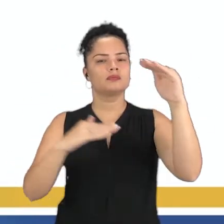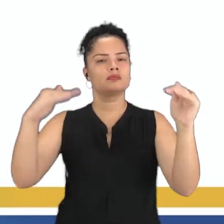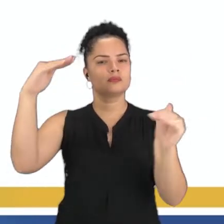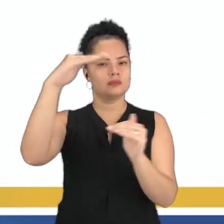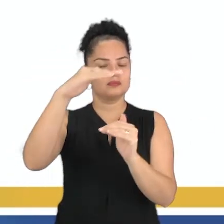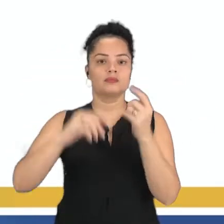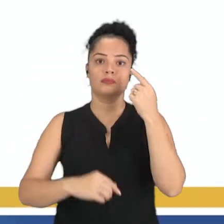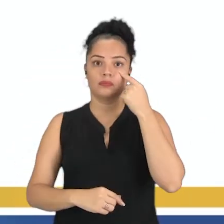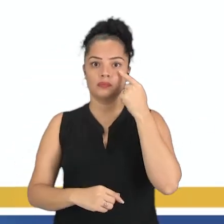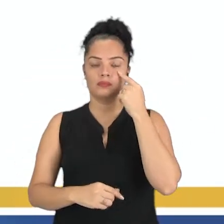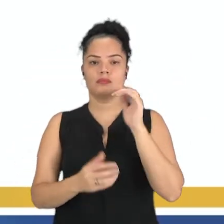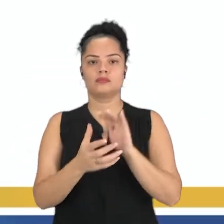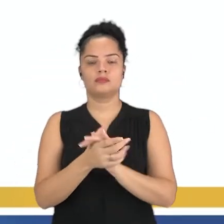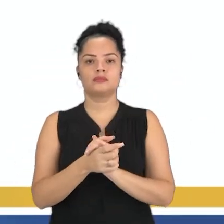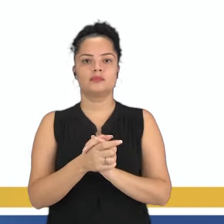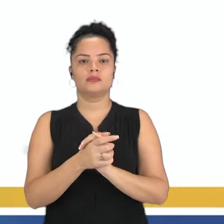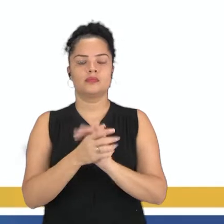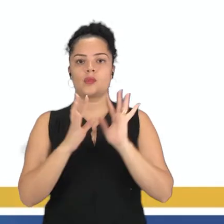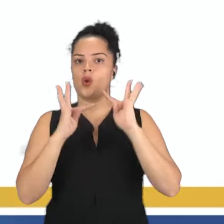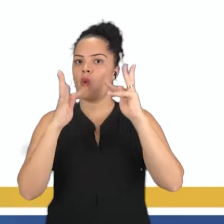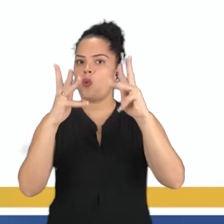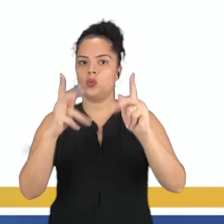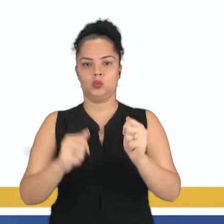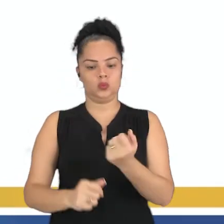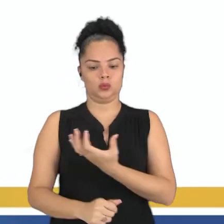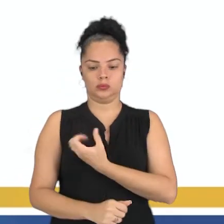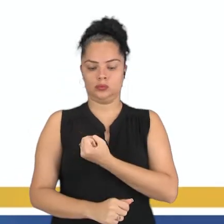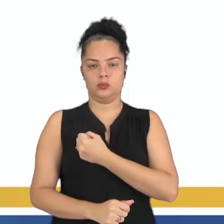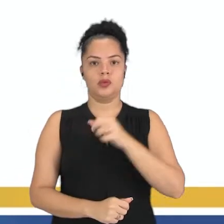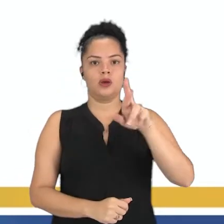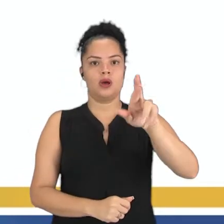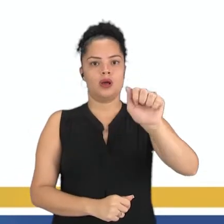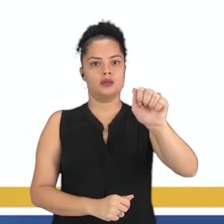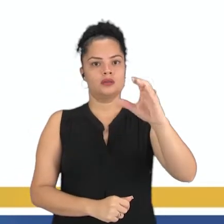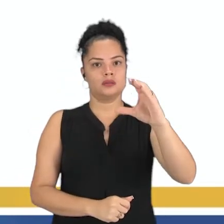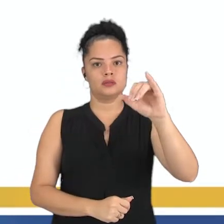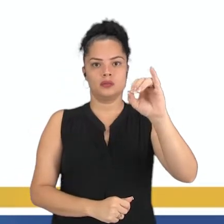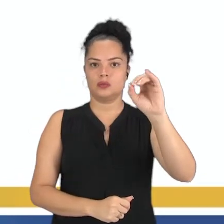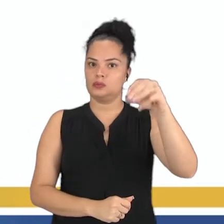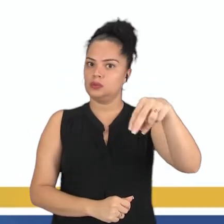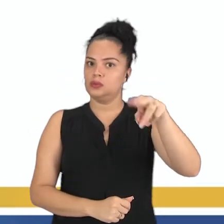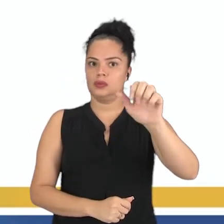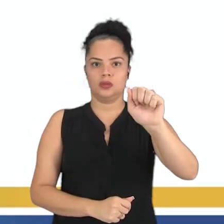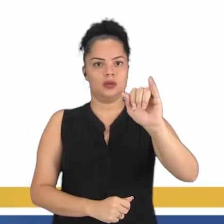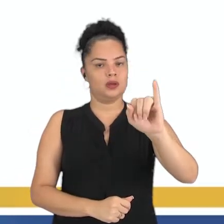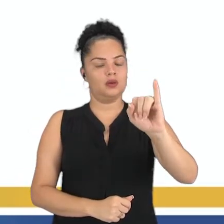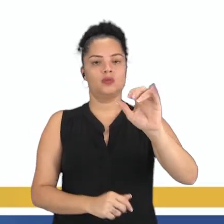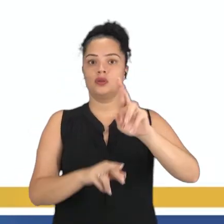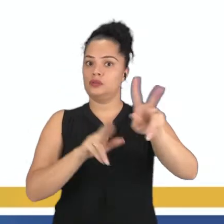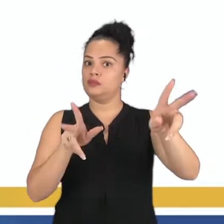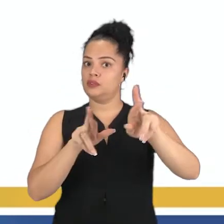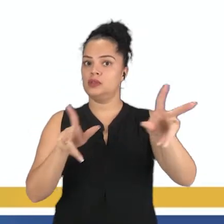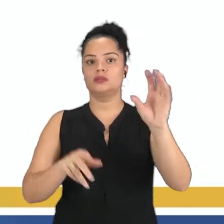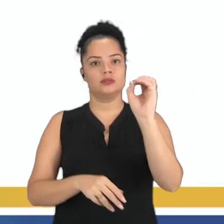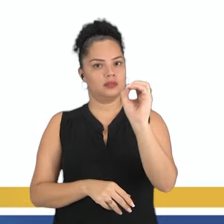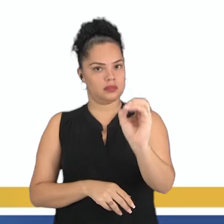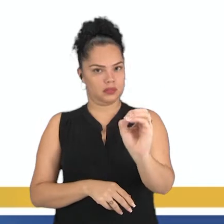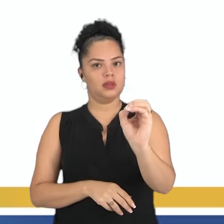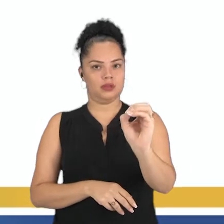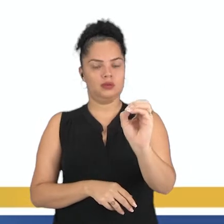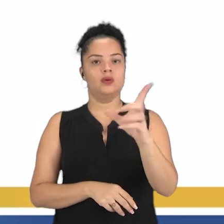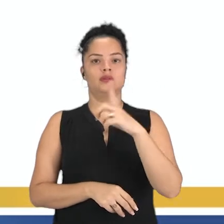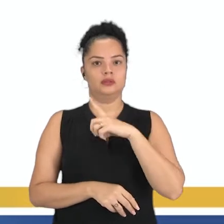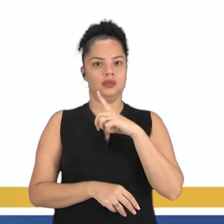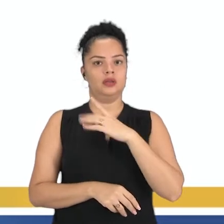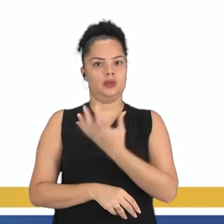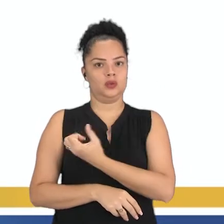Olha a definição. Para todo número racional A, que não seja zero, ou seja, diferente de zero, existe